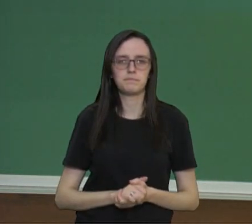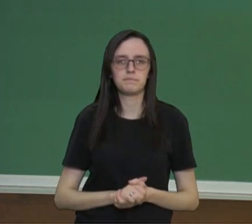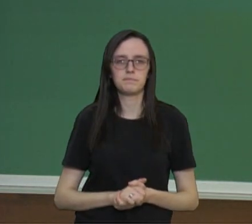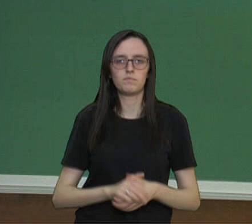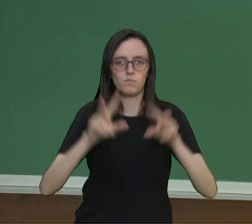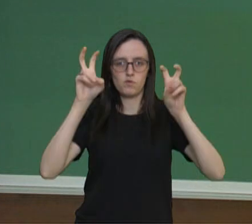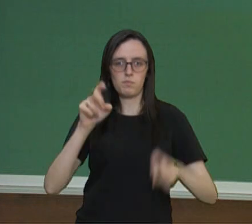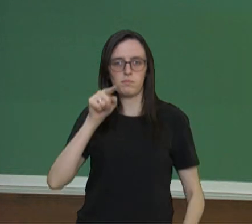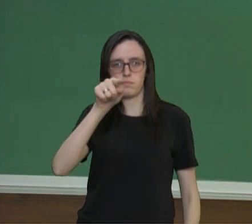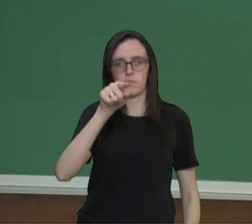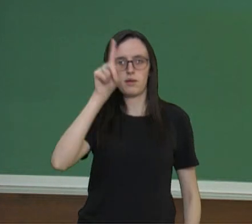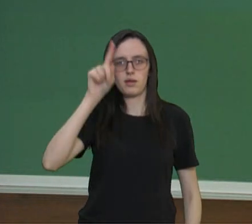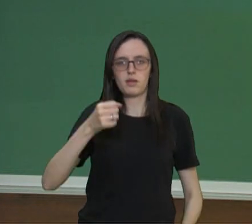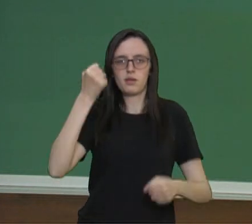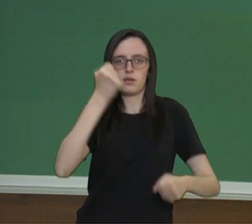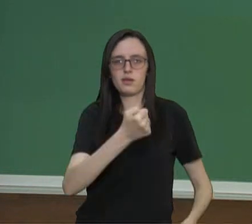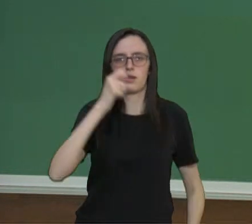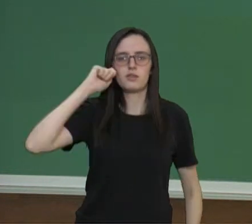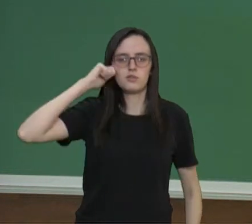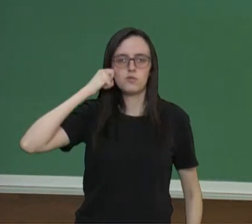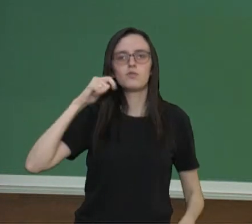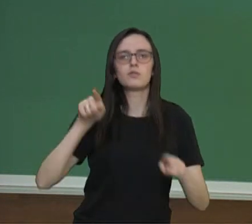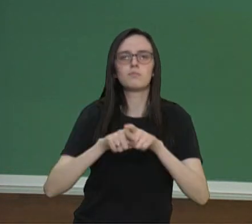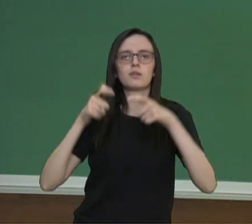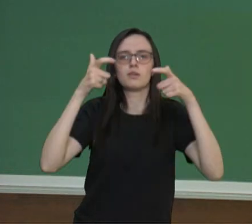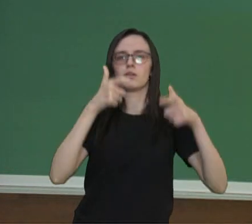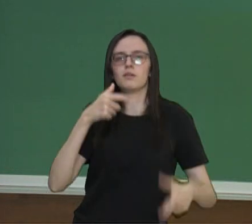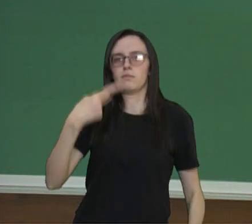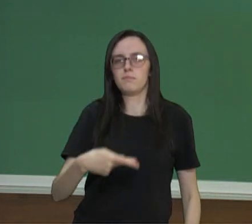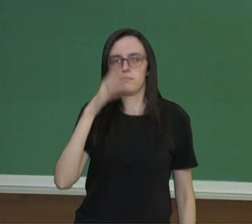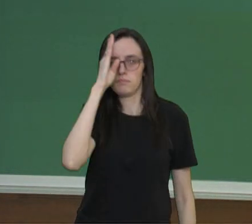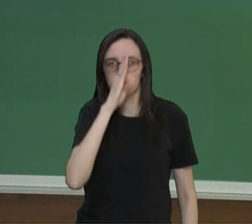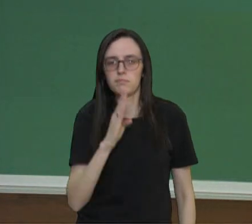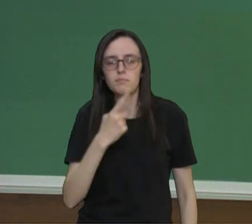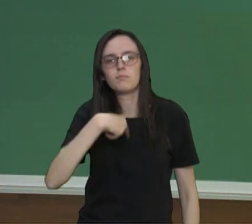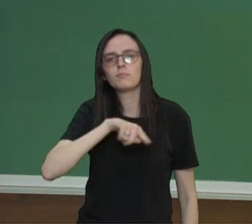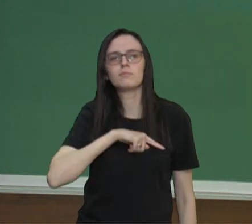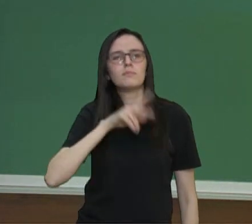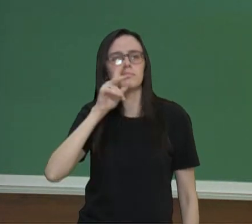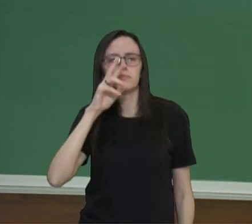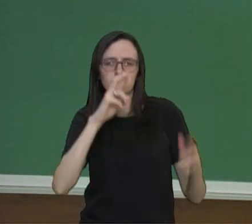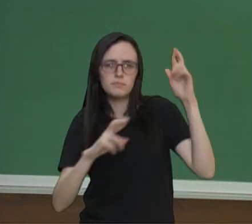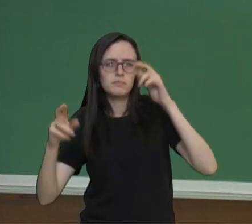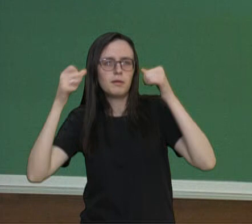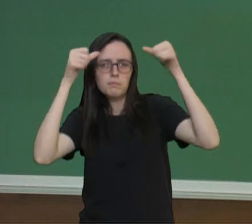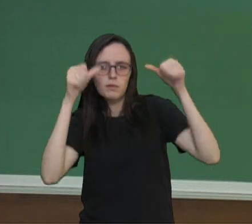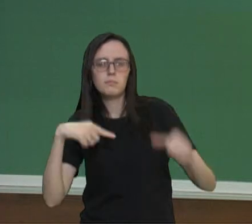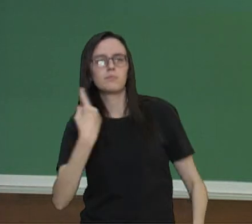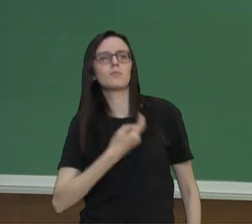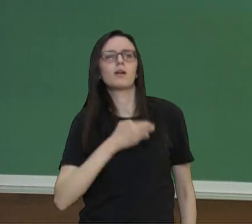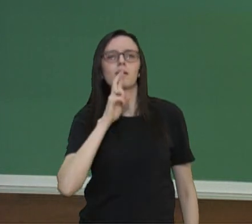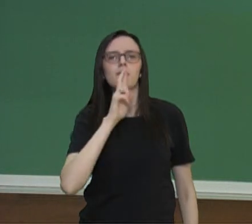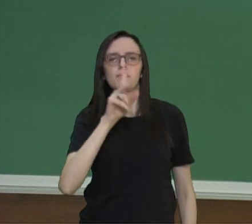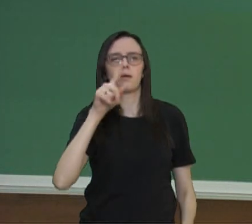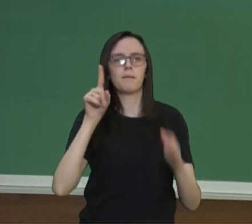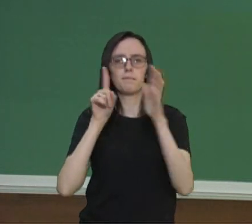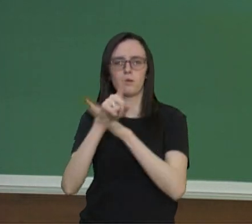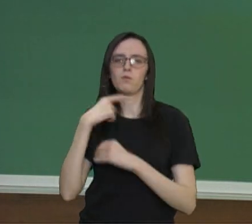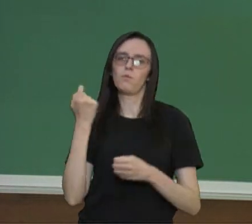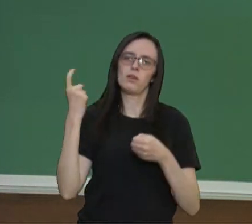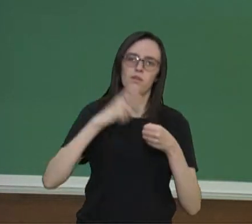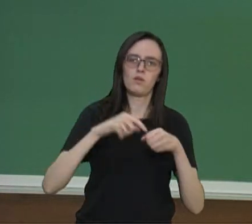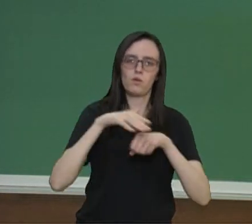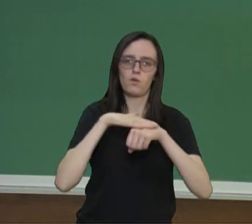Sobre esse assunto dos quilombos e a presença deles no Brasil, dá uma analisada nesse mapa e responde aquela questão ali do lado que a gente já